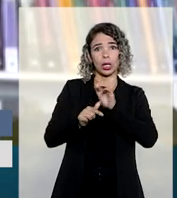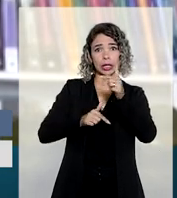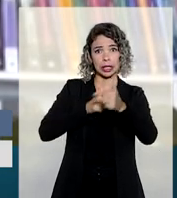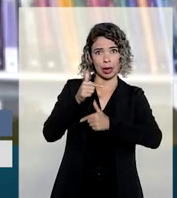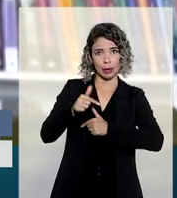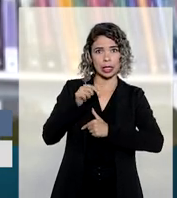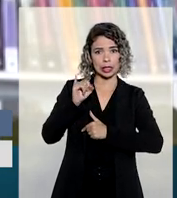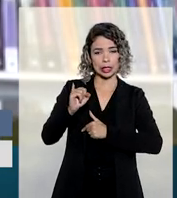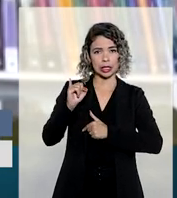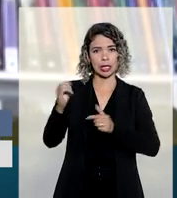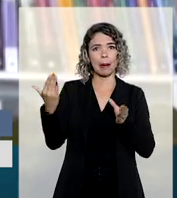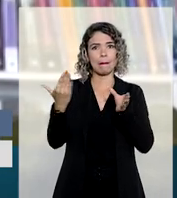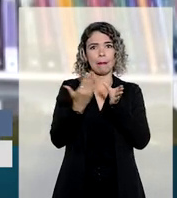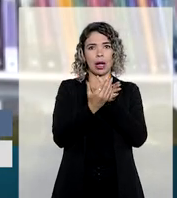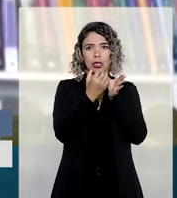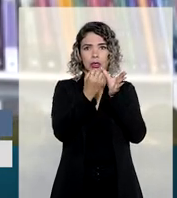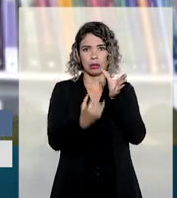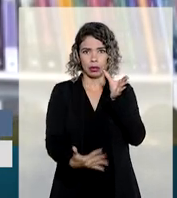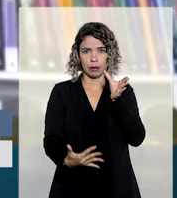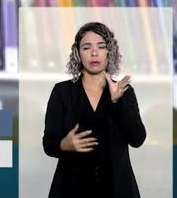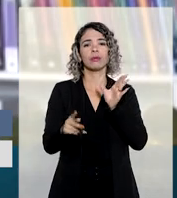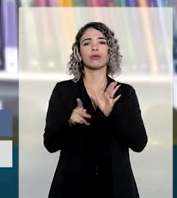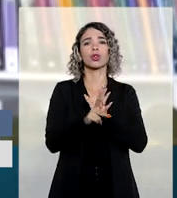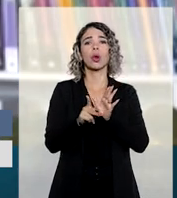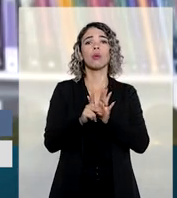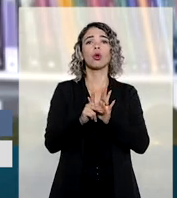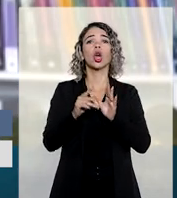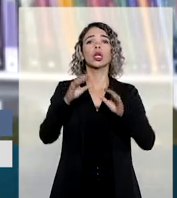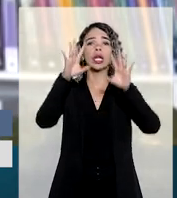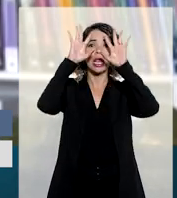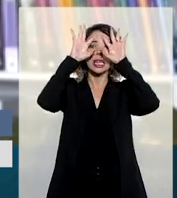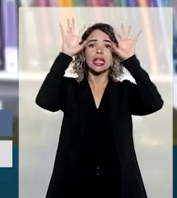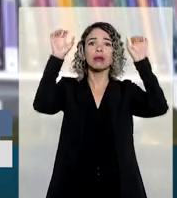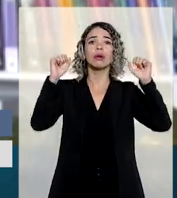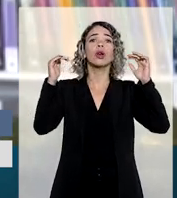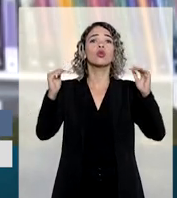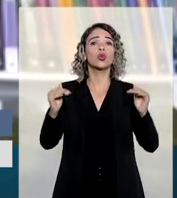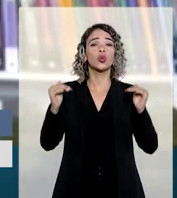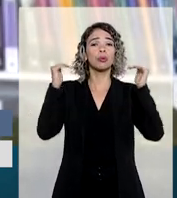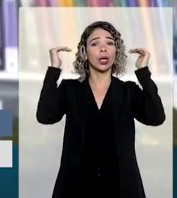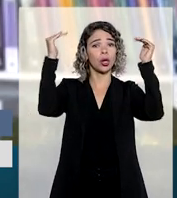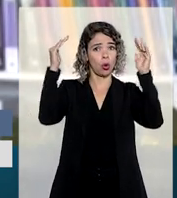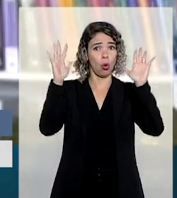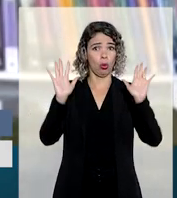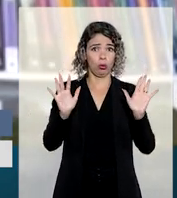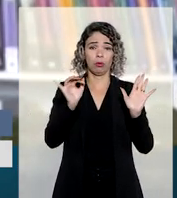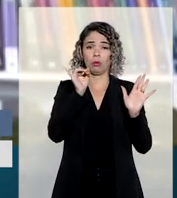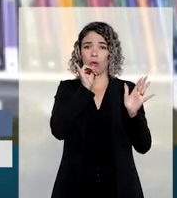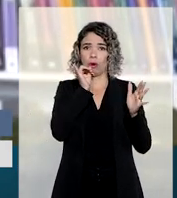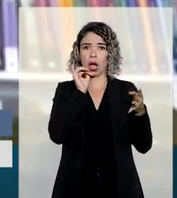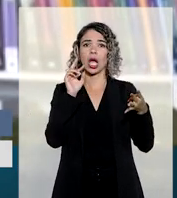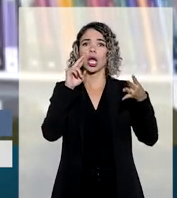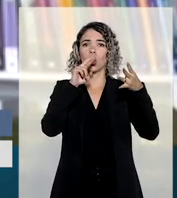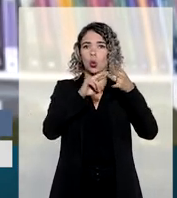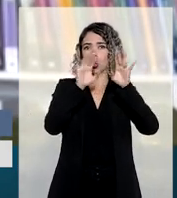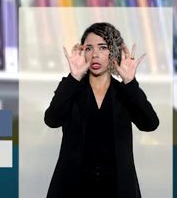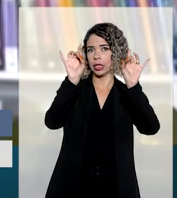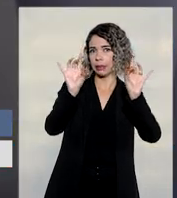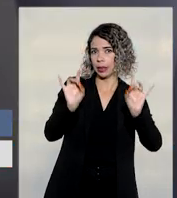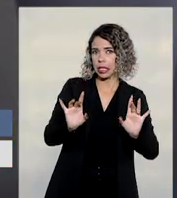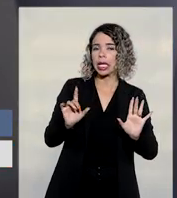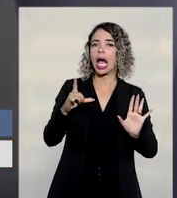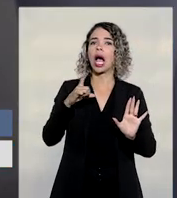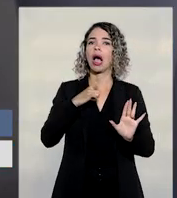tribunais superiores, né? Como se sabe, nós estamos diante de recursos de estrito direito, quando falamos de recurso especial e recurso